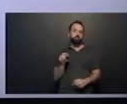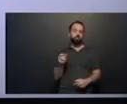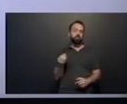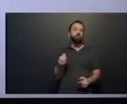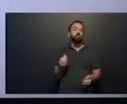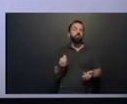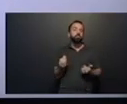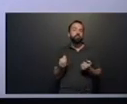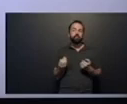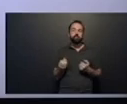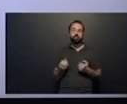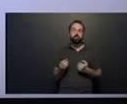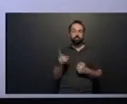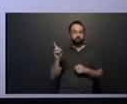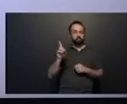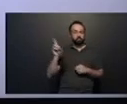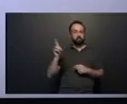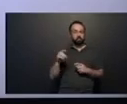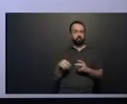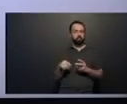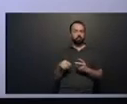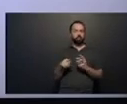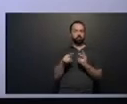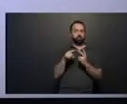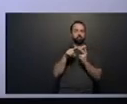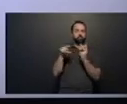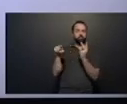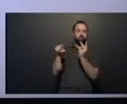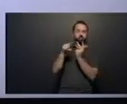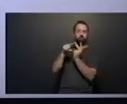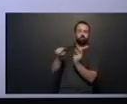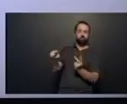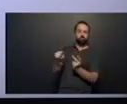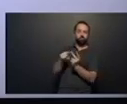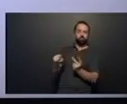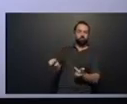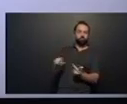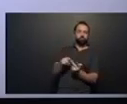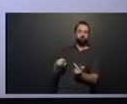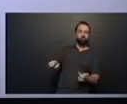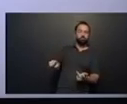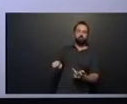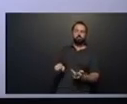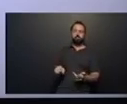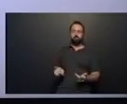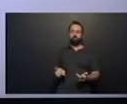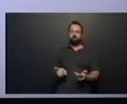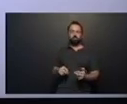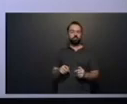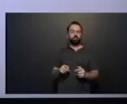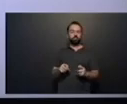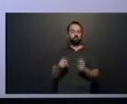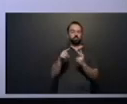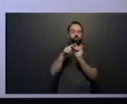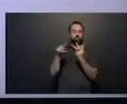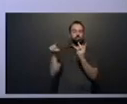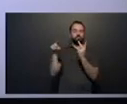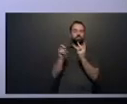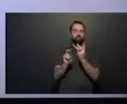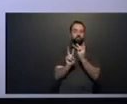Aqui eu listo para vocês alguns exemplos de números irracionais. Observem a raiz quadrada de